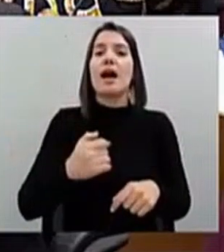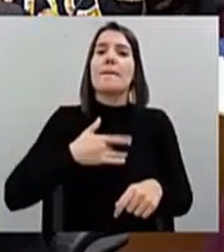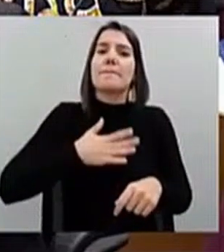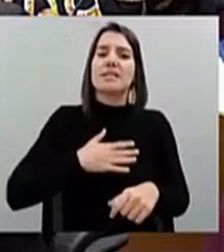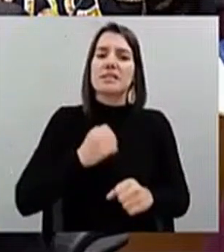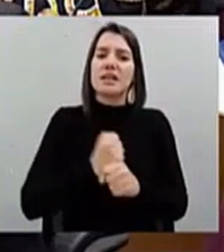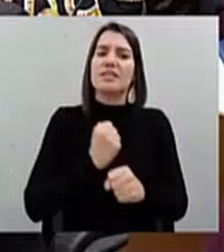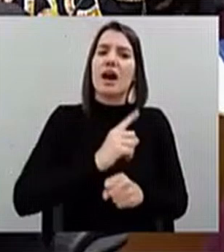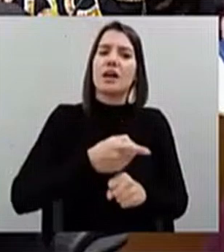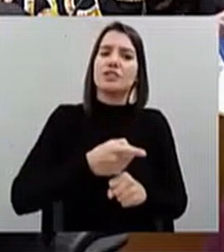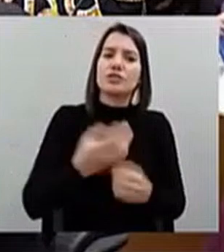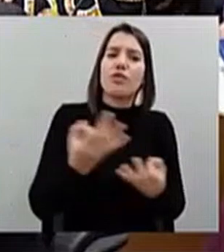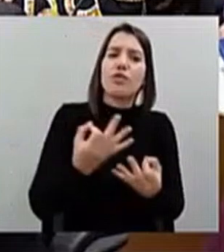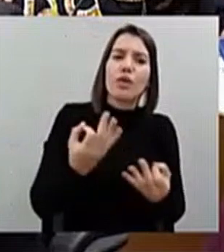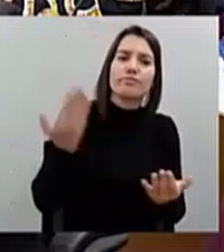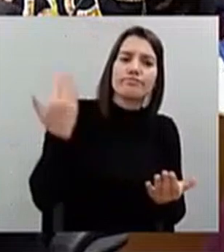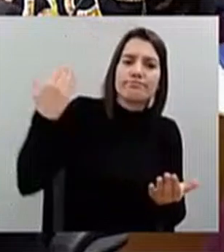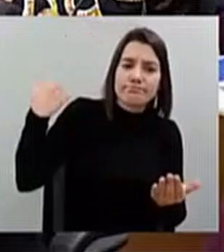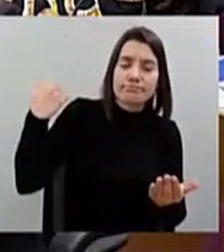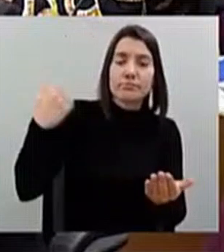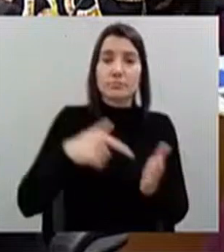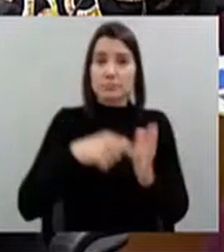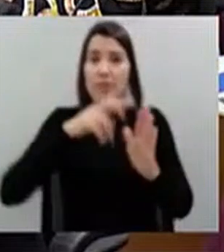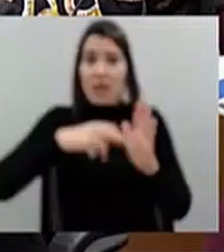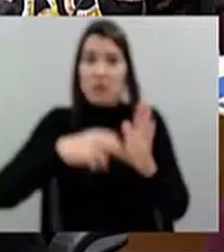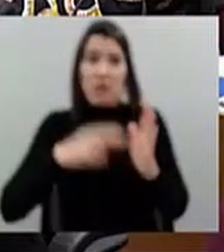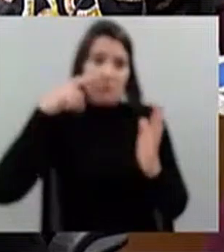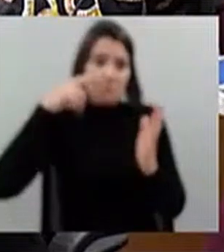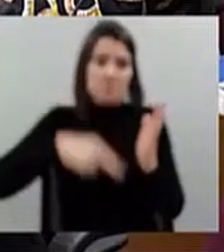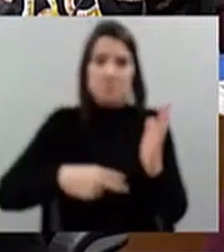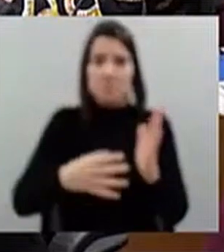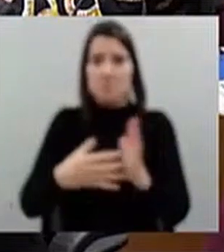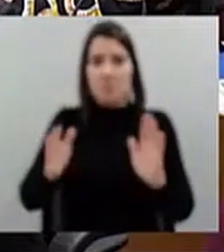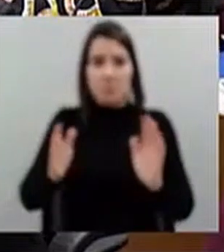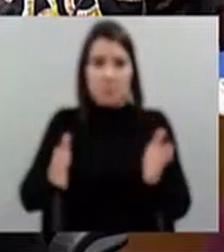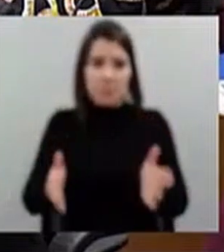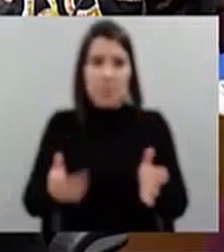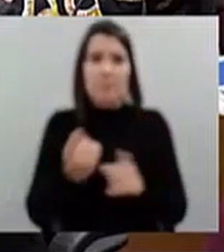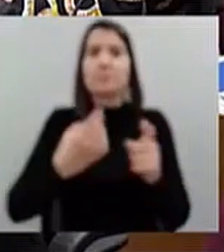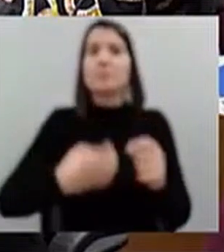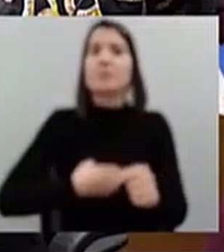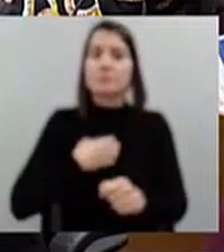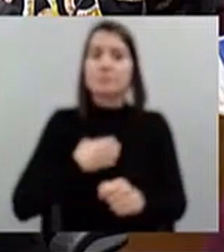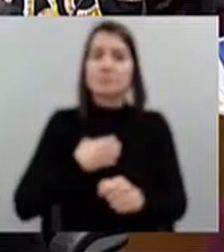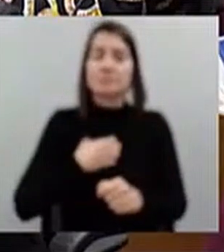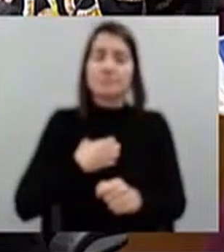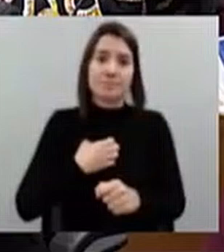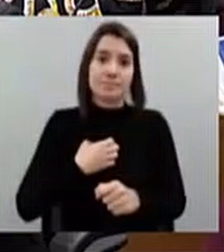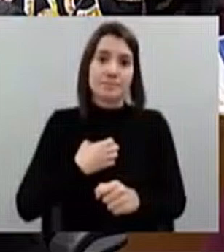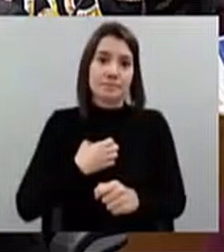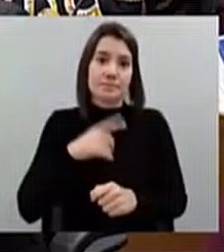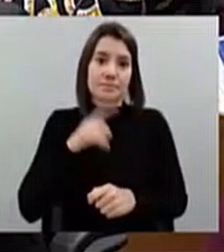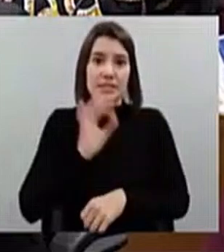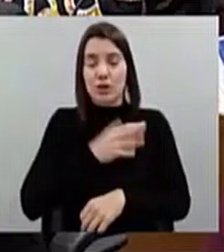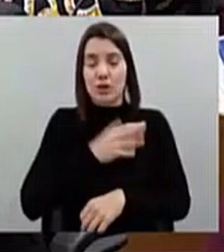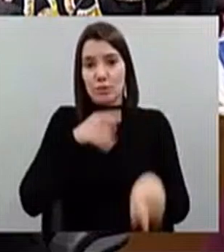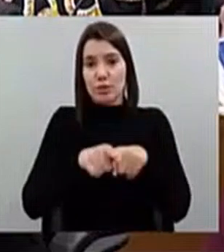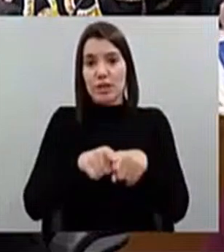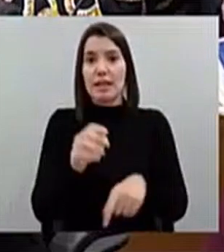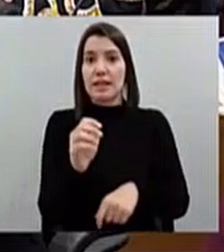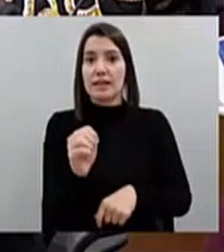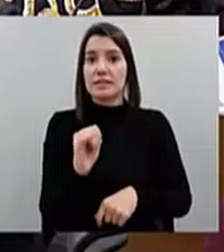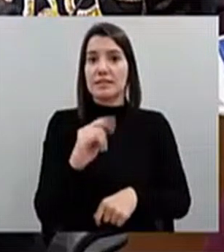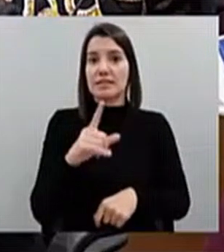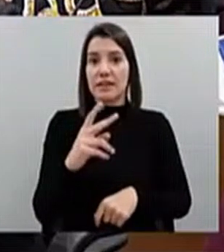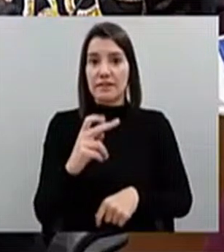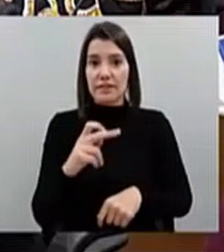Quanto ao conteúdo deste relatório, não precisamos de nos alongar, já que consideramos que o parecer elaborado pela Sra. Deputada Silvia Santos, do Partido Socialista, a quem